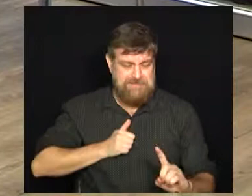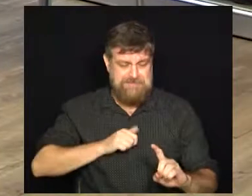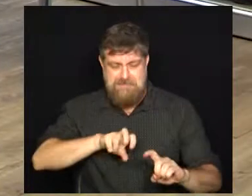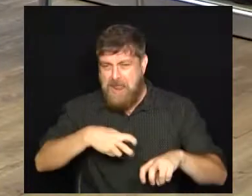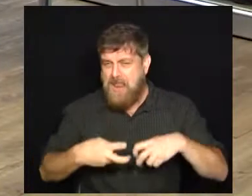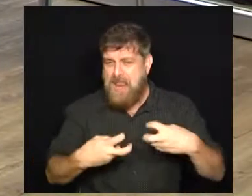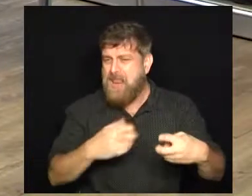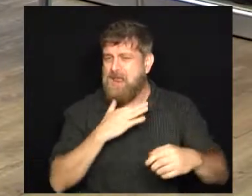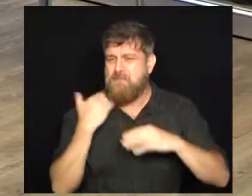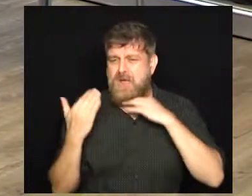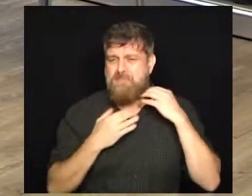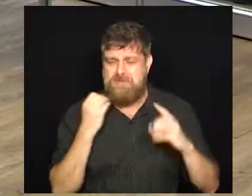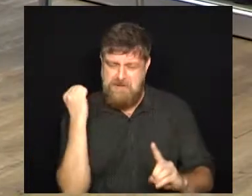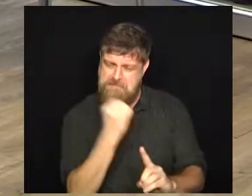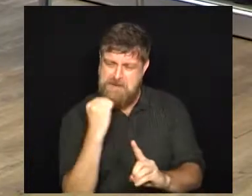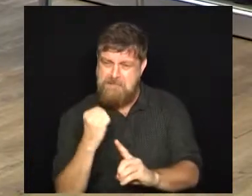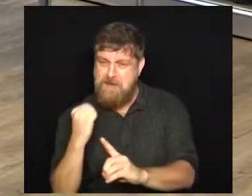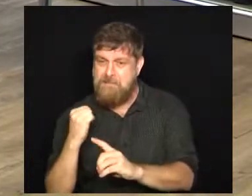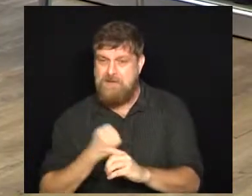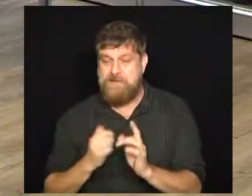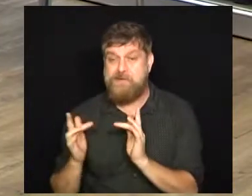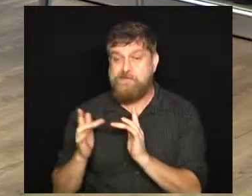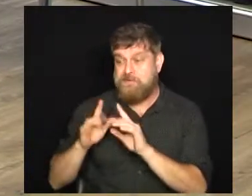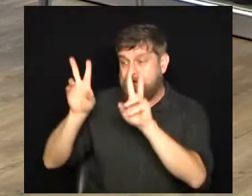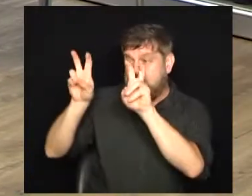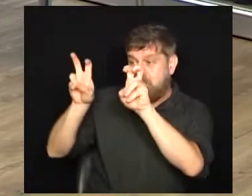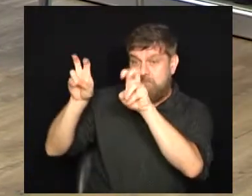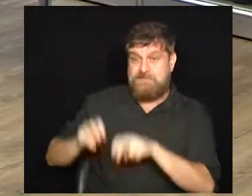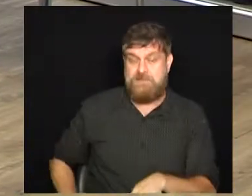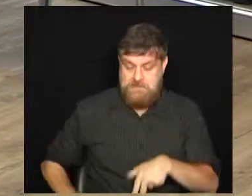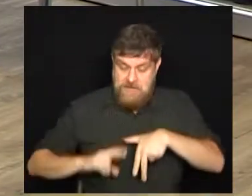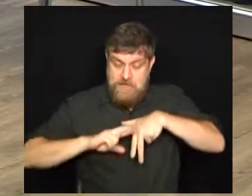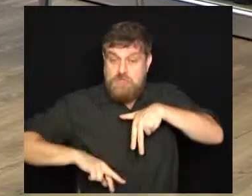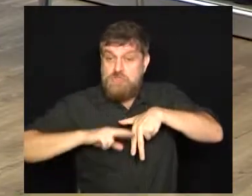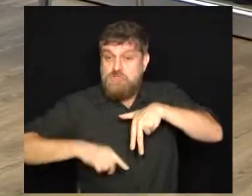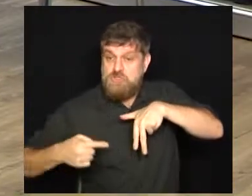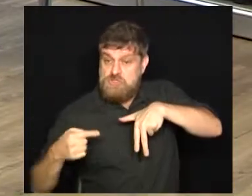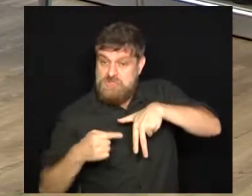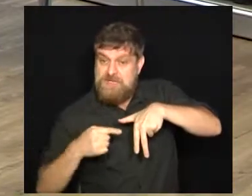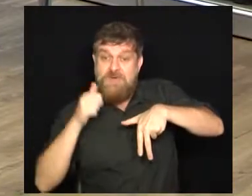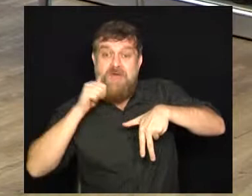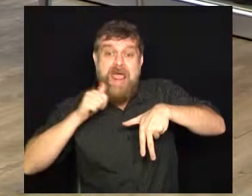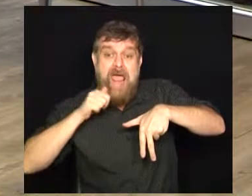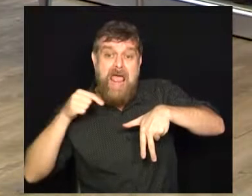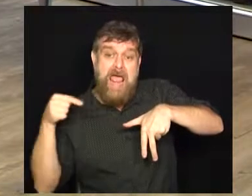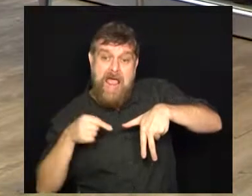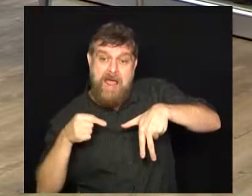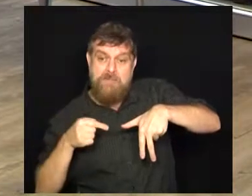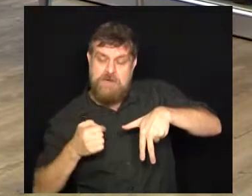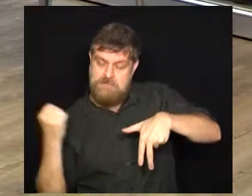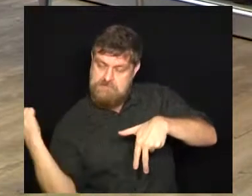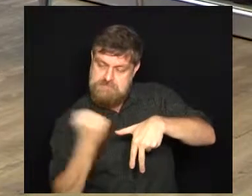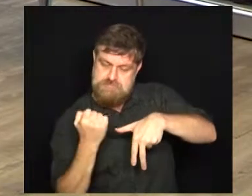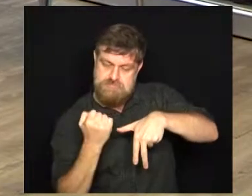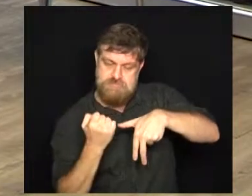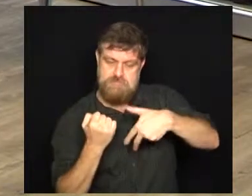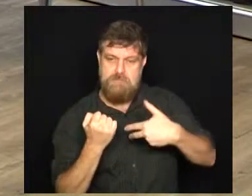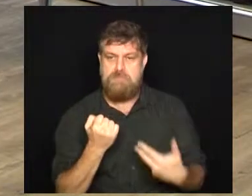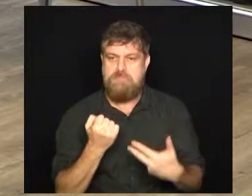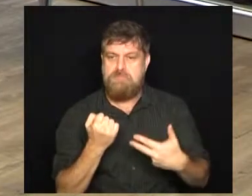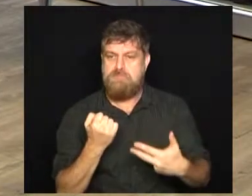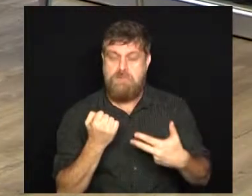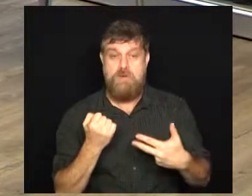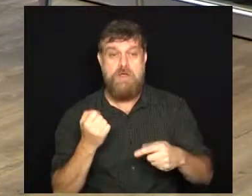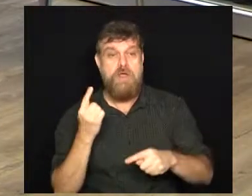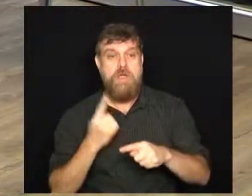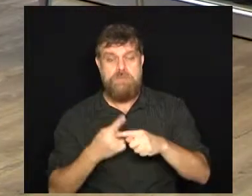mulheres ligados a uma violência de gênero. Então, a mulher morre por ser mulher. Ela é o ápice de